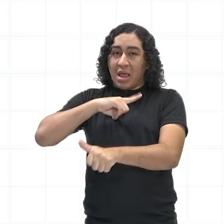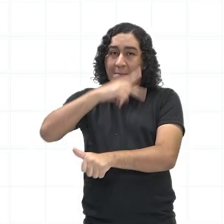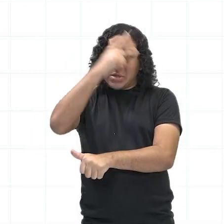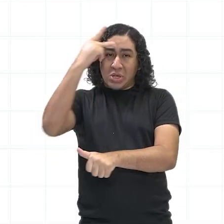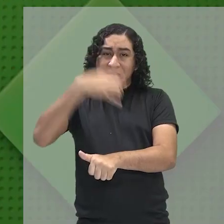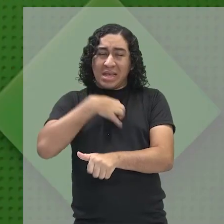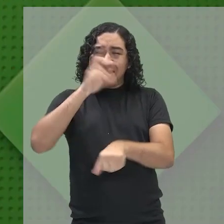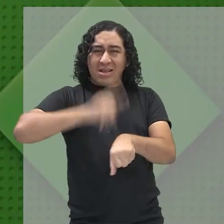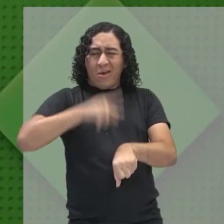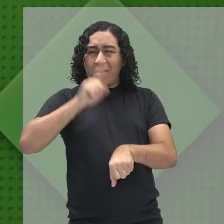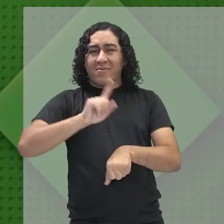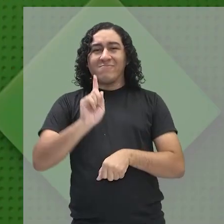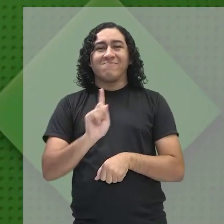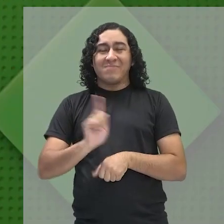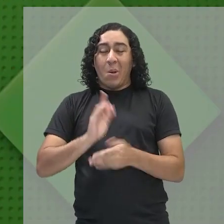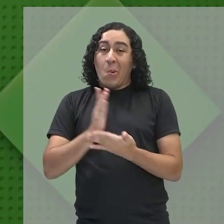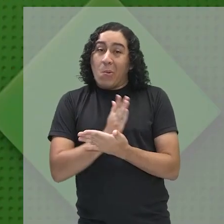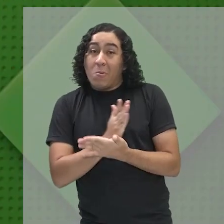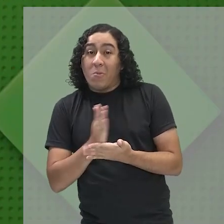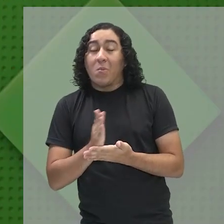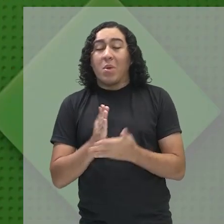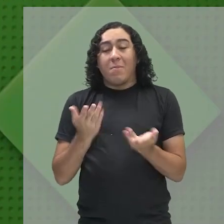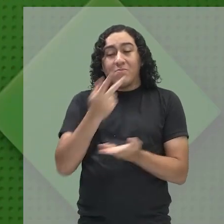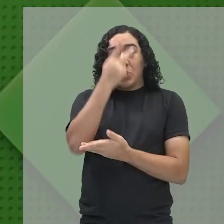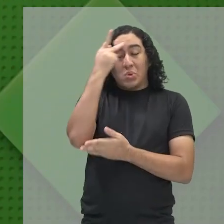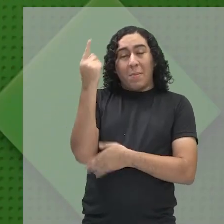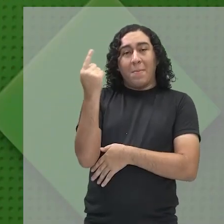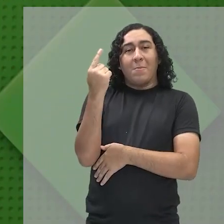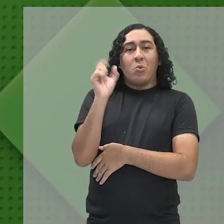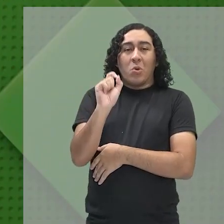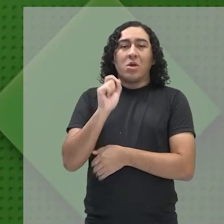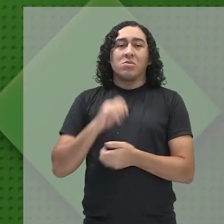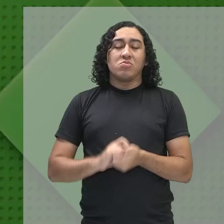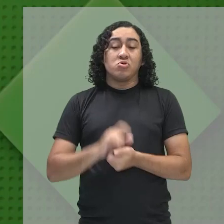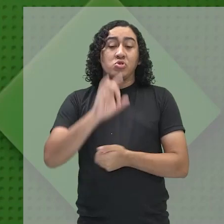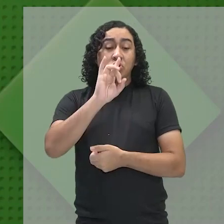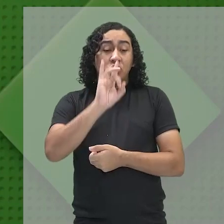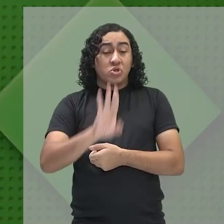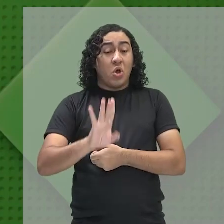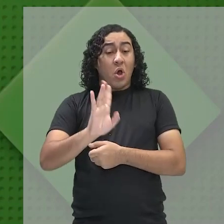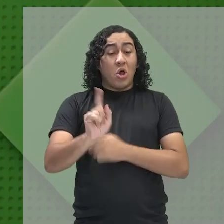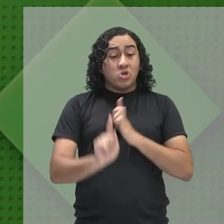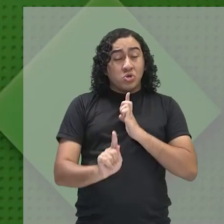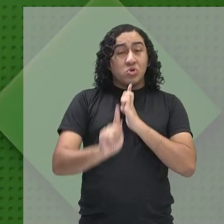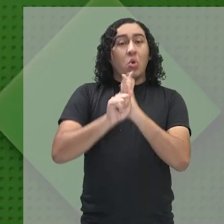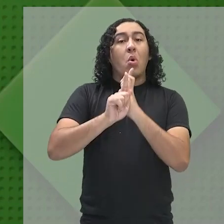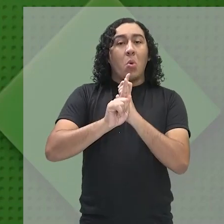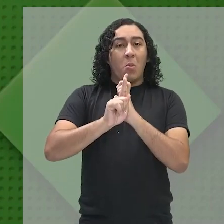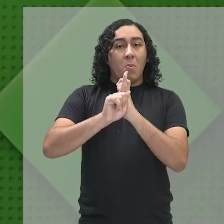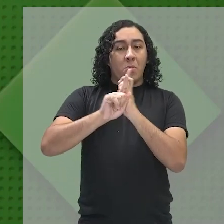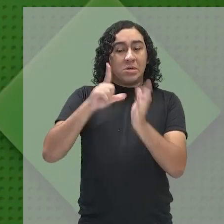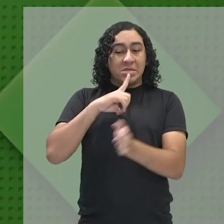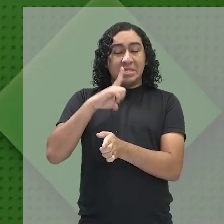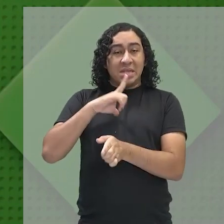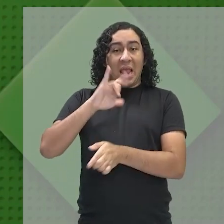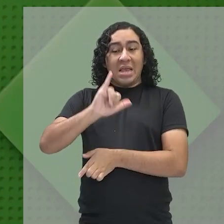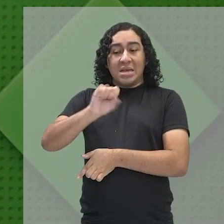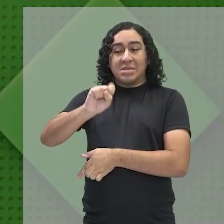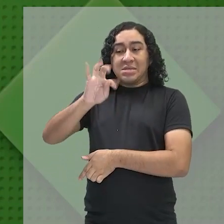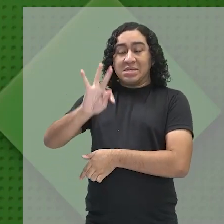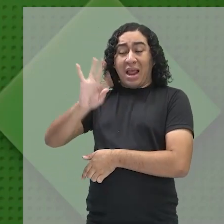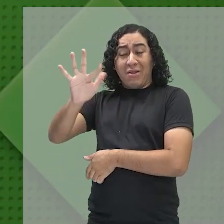E isso faz com que muitas vezes as pessoas só vão descobrir ali quando já está no estágio mais avançado. E como a gente